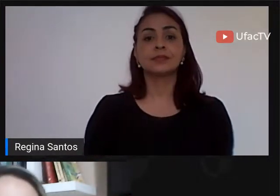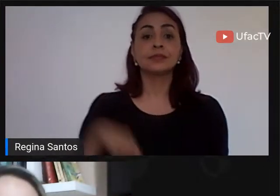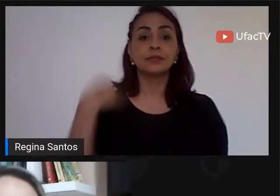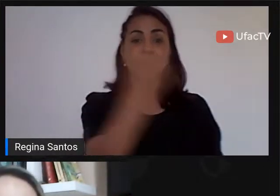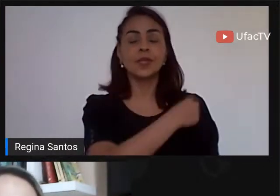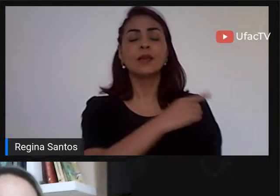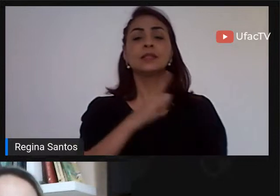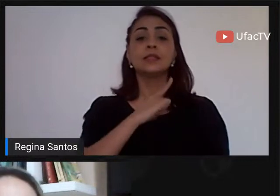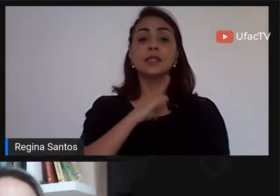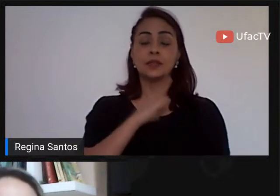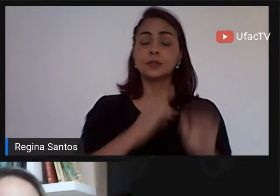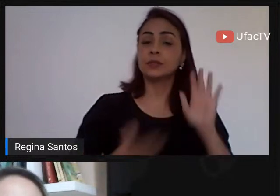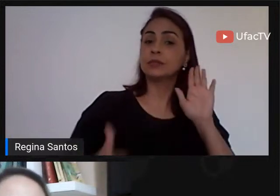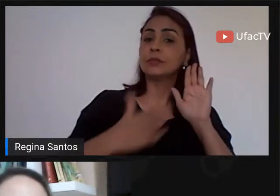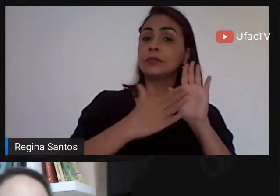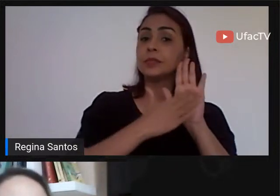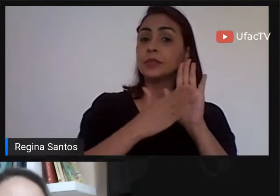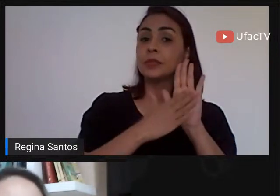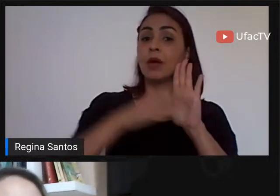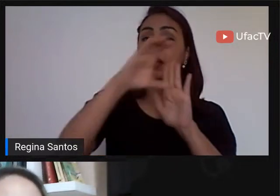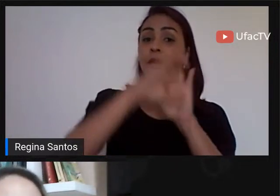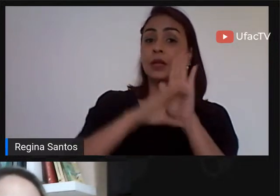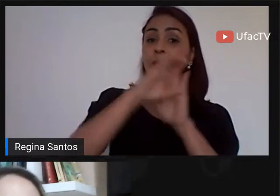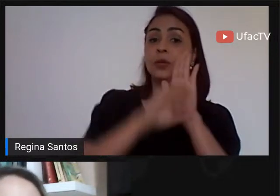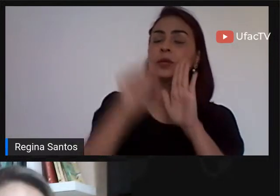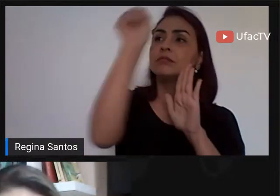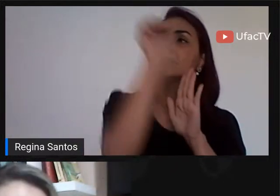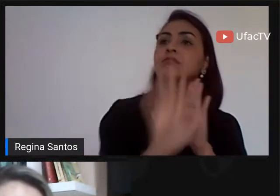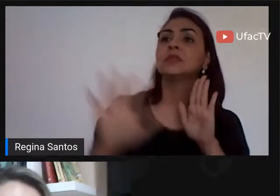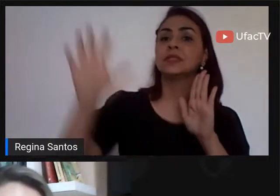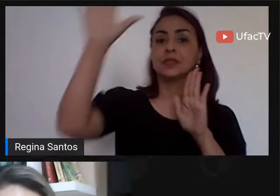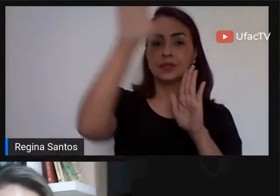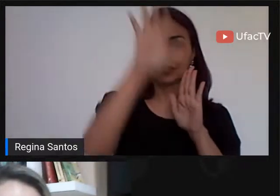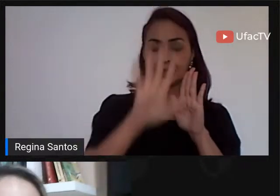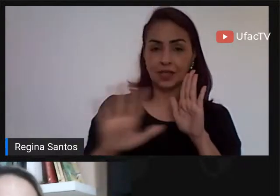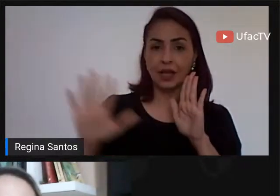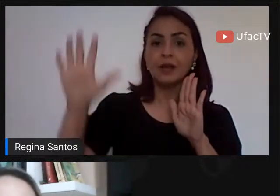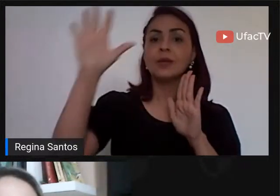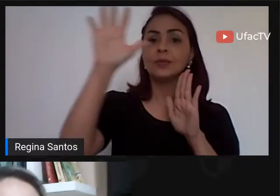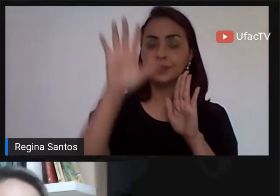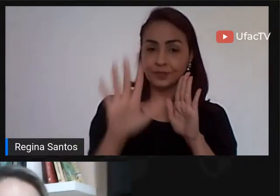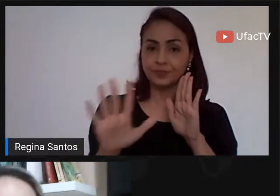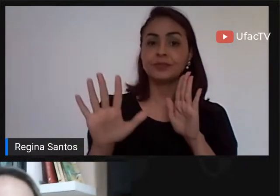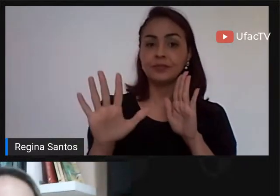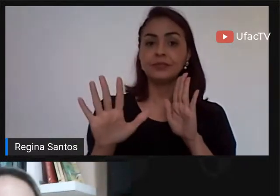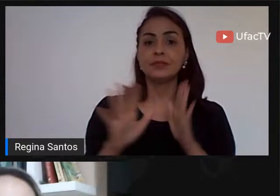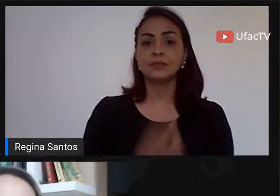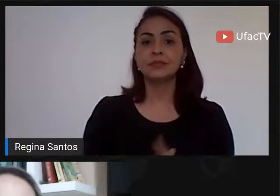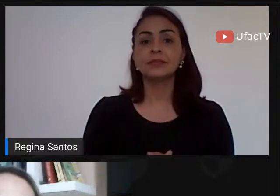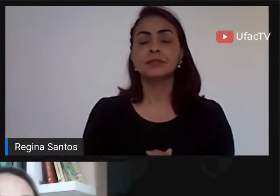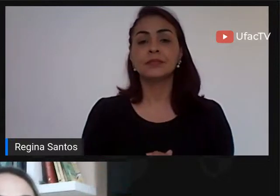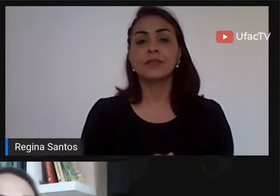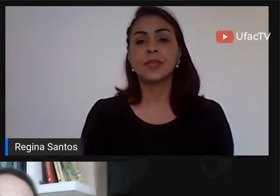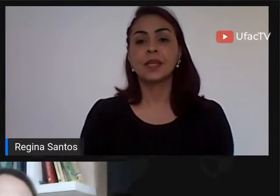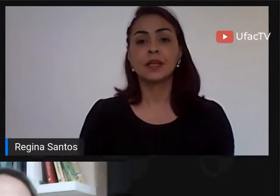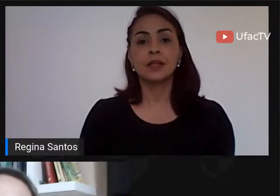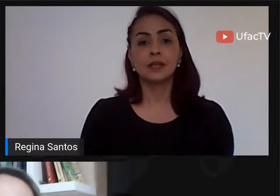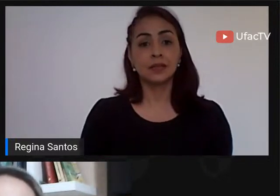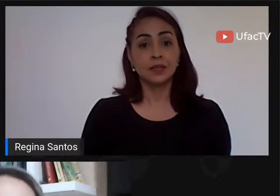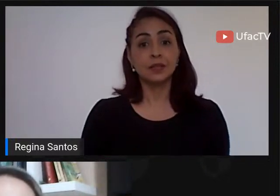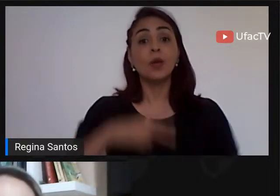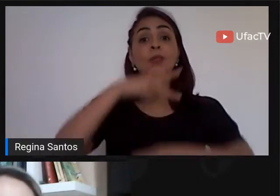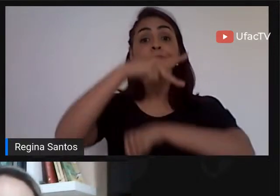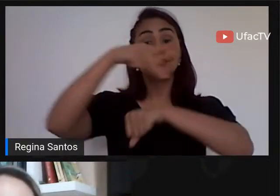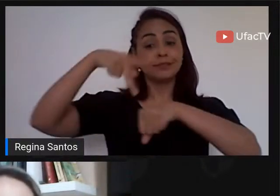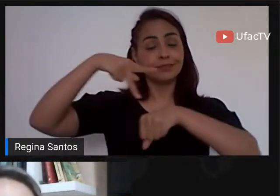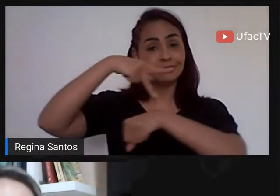propostas de currículo nacional numa perspectiva monocultural, né, como diz o Antônio Flávio Batista, num país